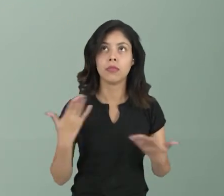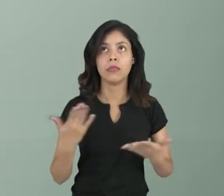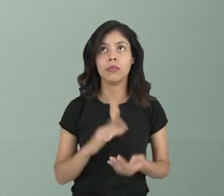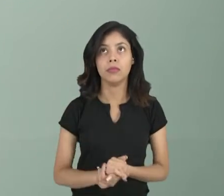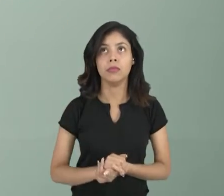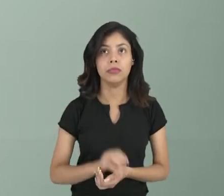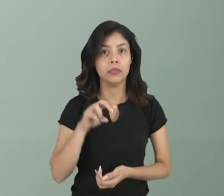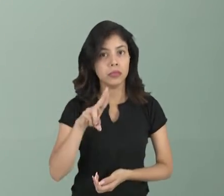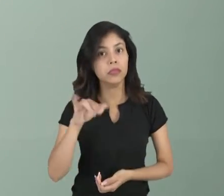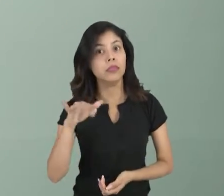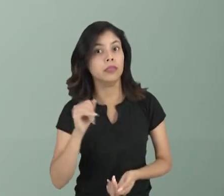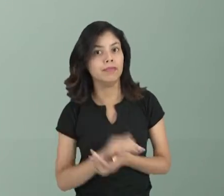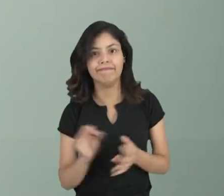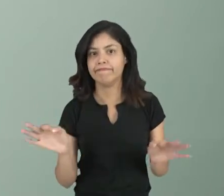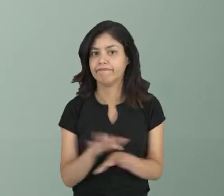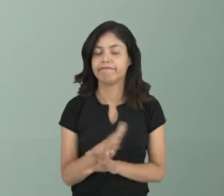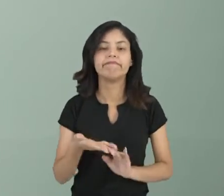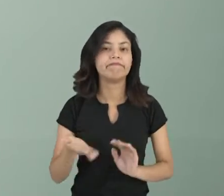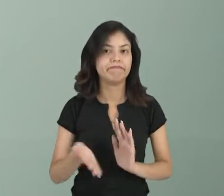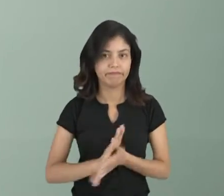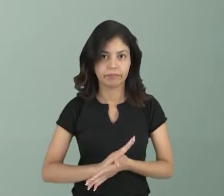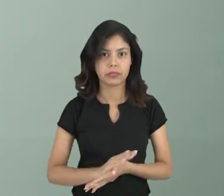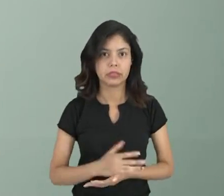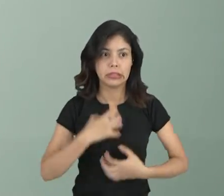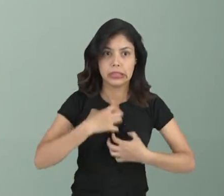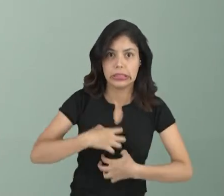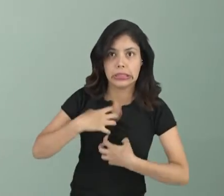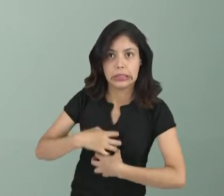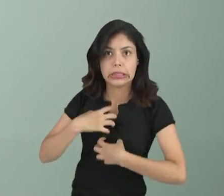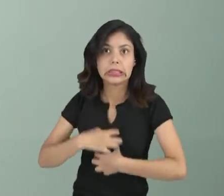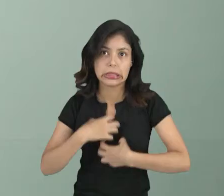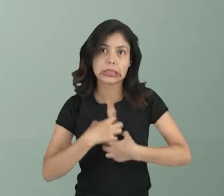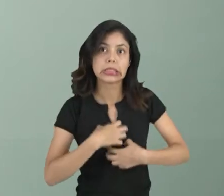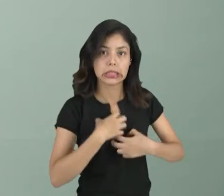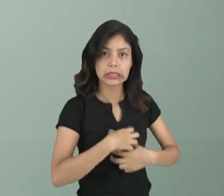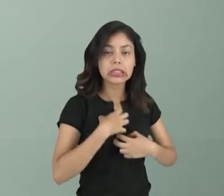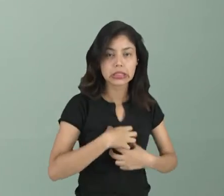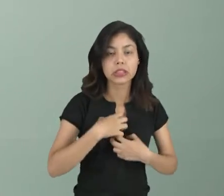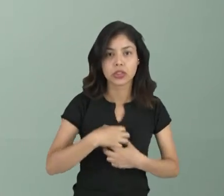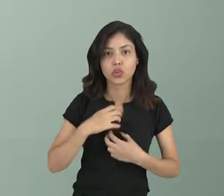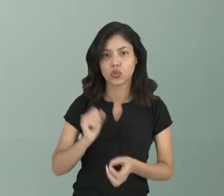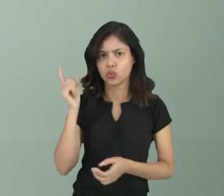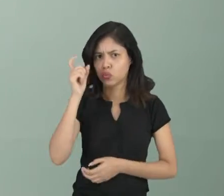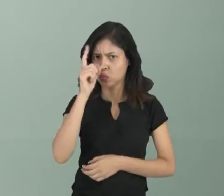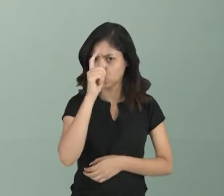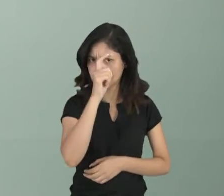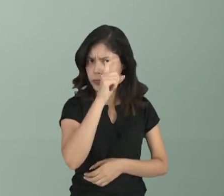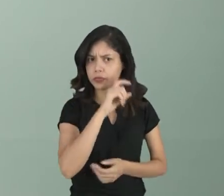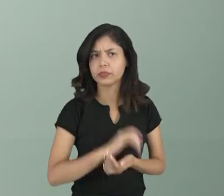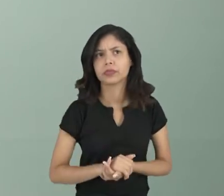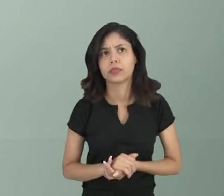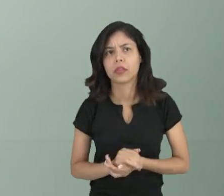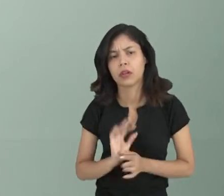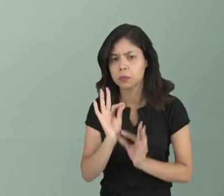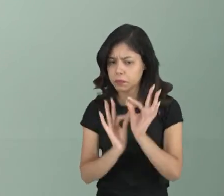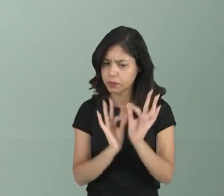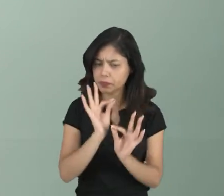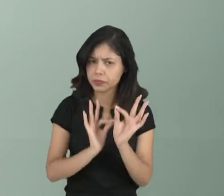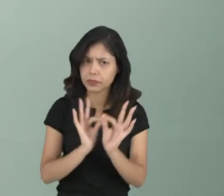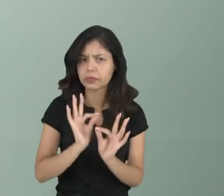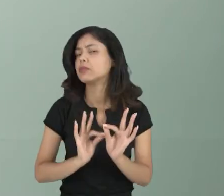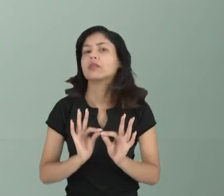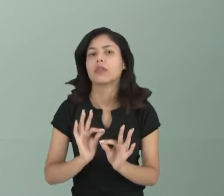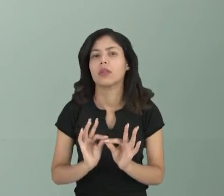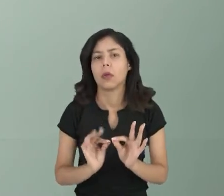talvez a humanidade nem existiria, né? Então foi um momento muito tenso, esse momento bem delicado de